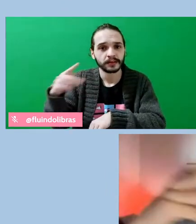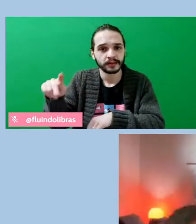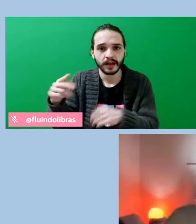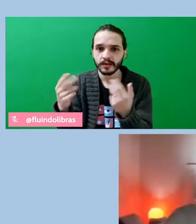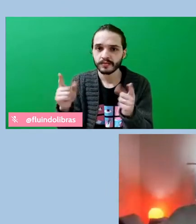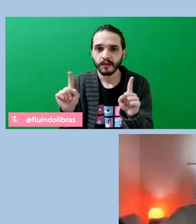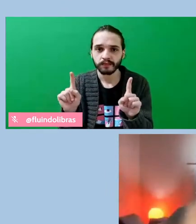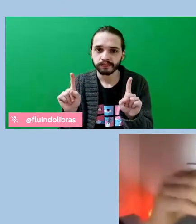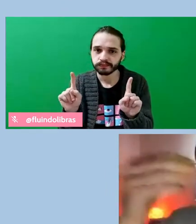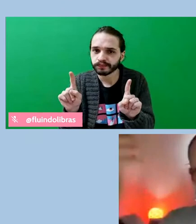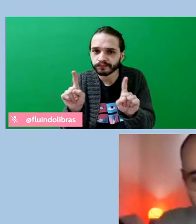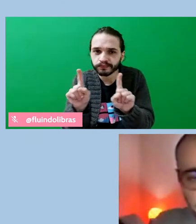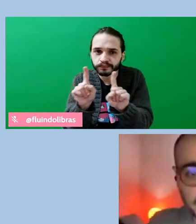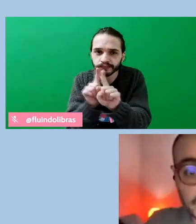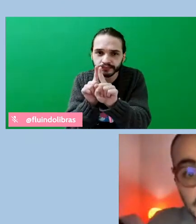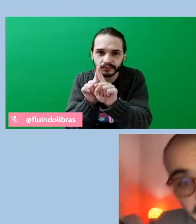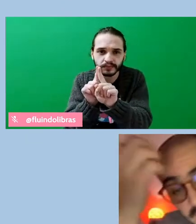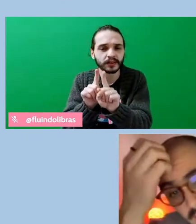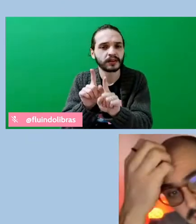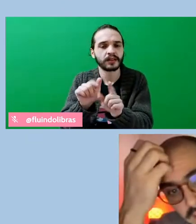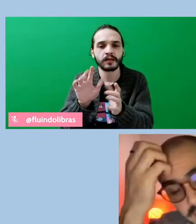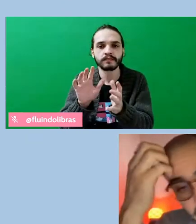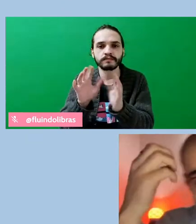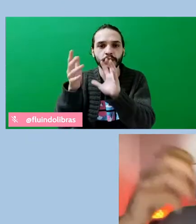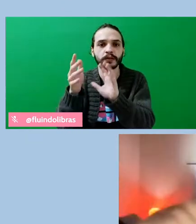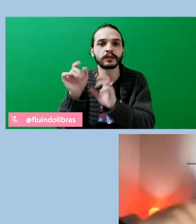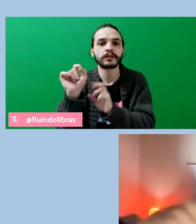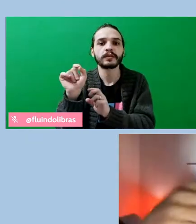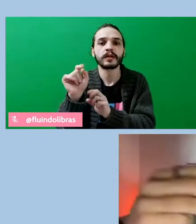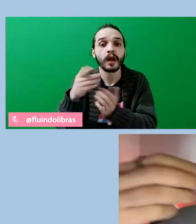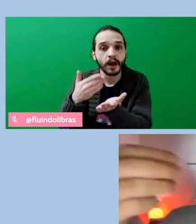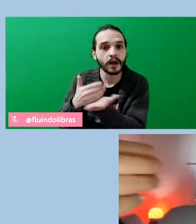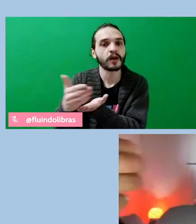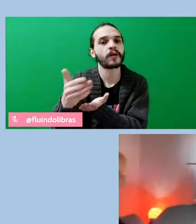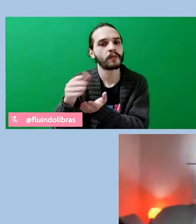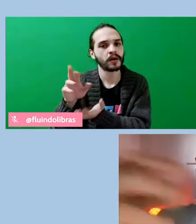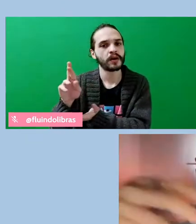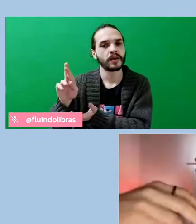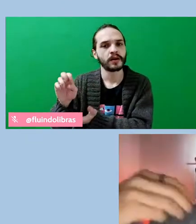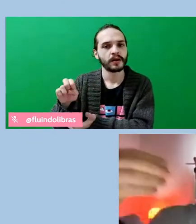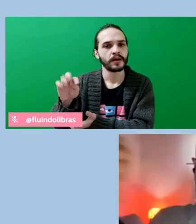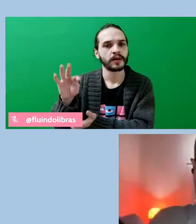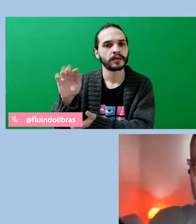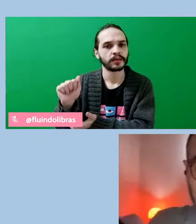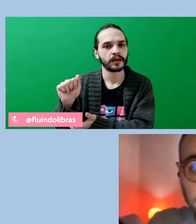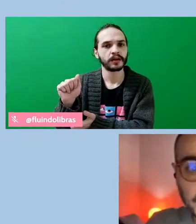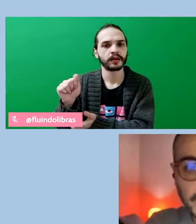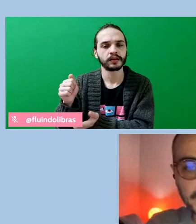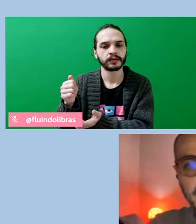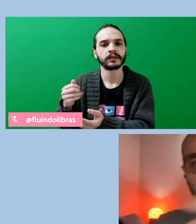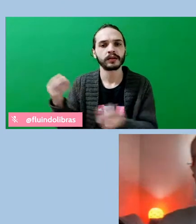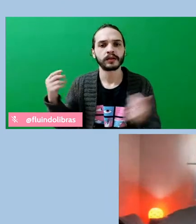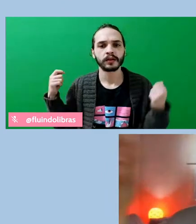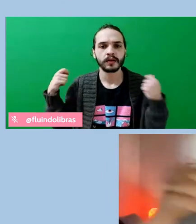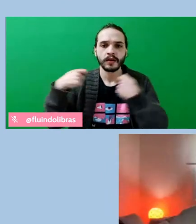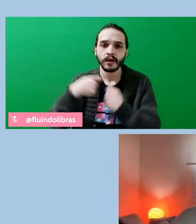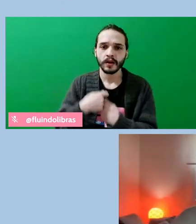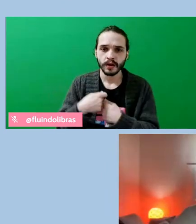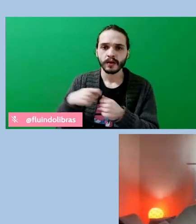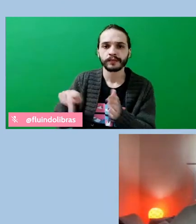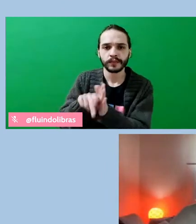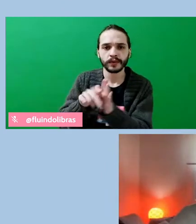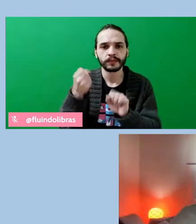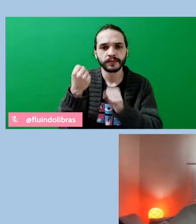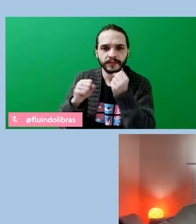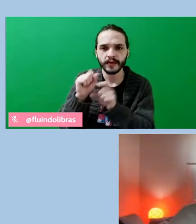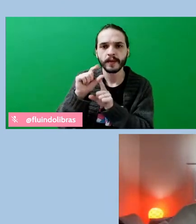gente realmente faz uma virada, porque é a partir dali que a Renata coloca a roupa da fábrica para ir embora